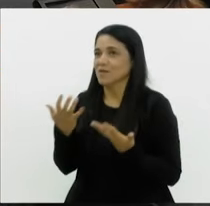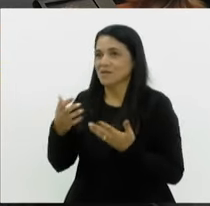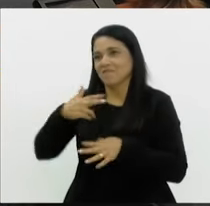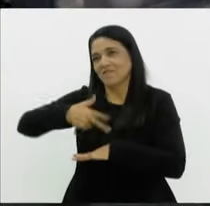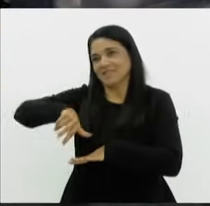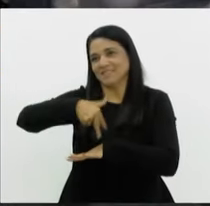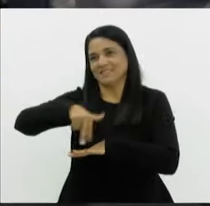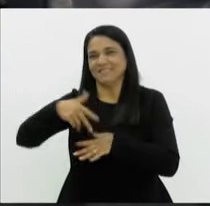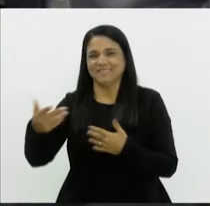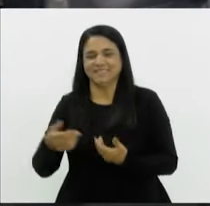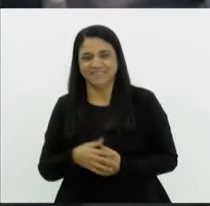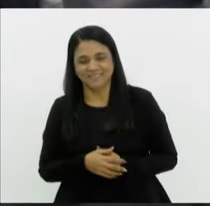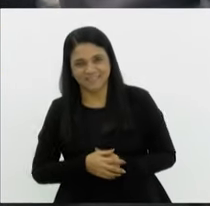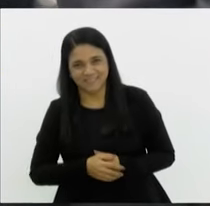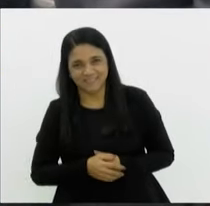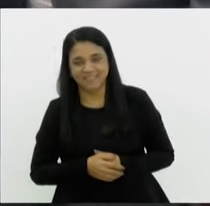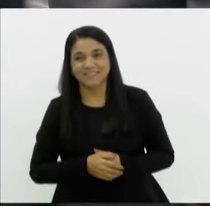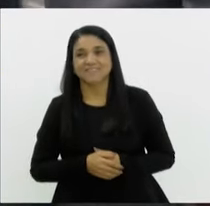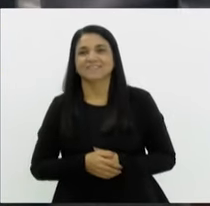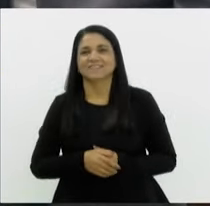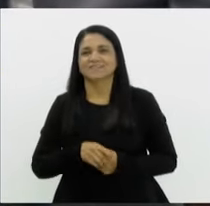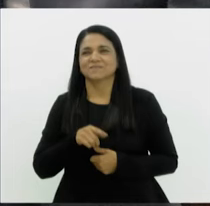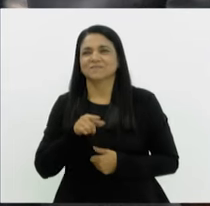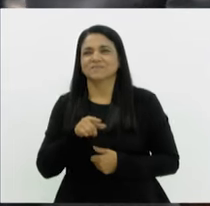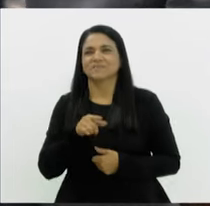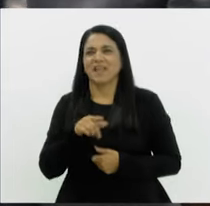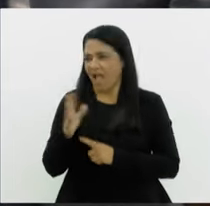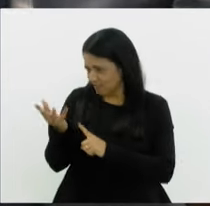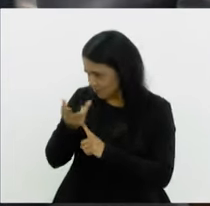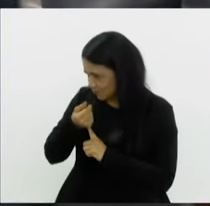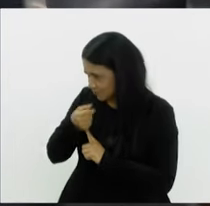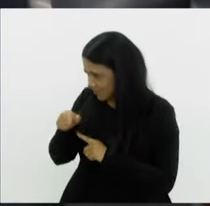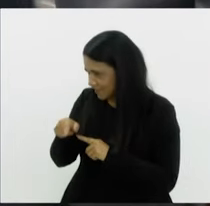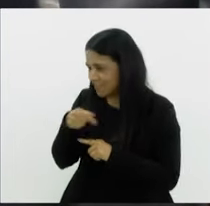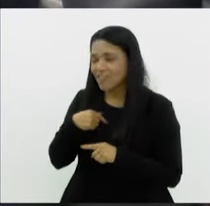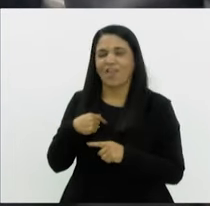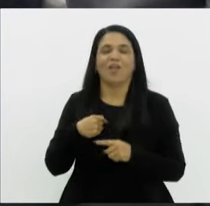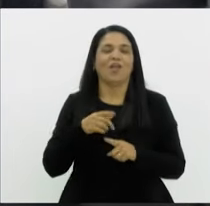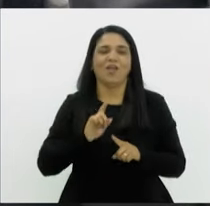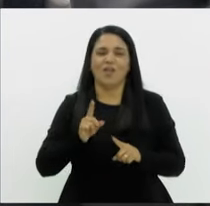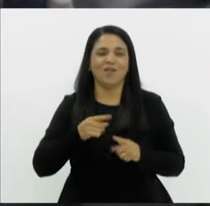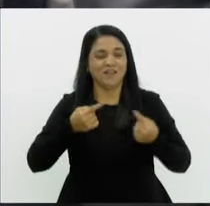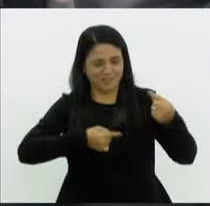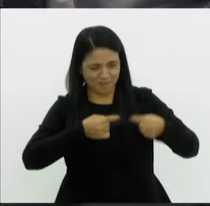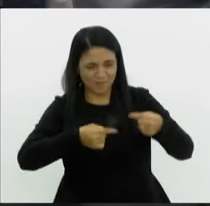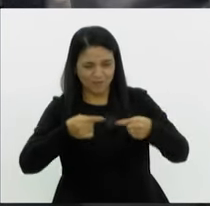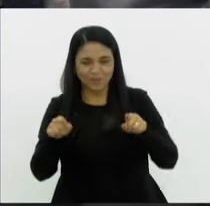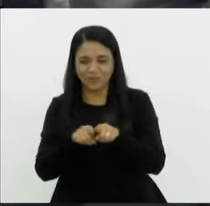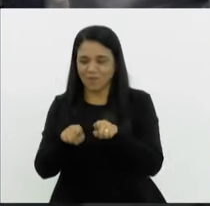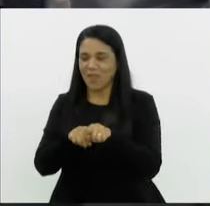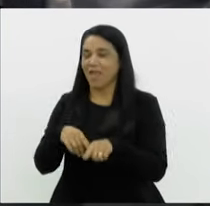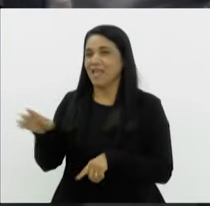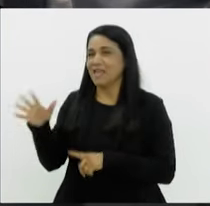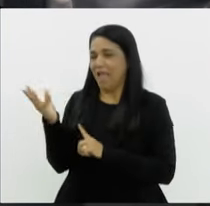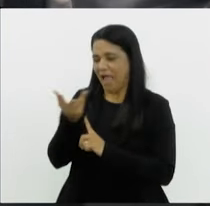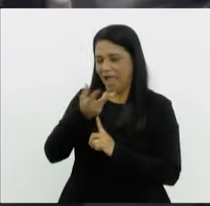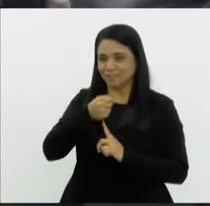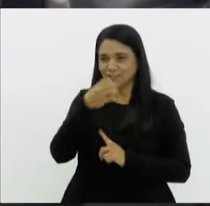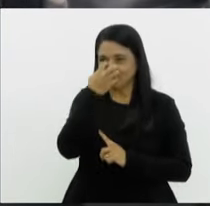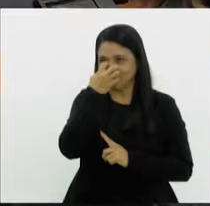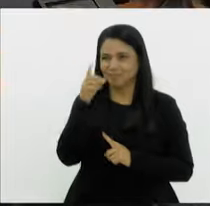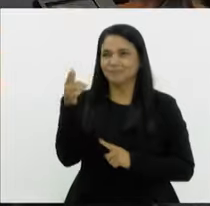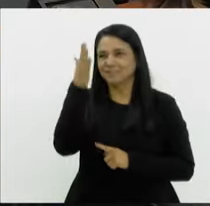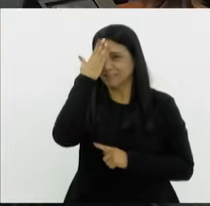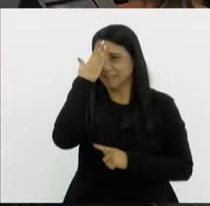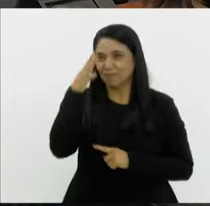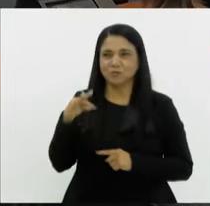falou? Não, artista? Não, artista não, ele é um debatedor. É artista também de circo, sabe tudo.